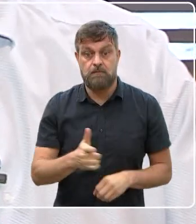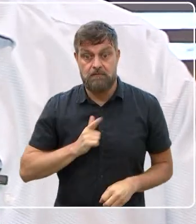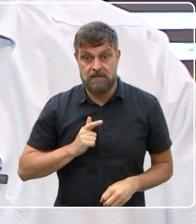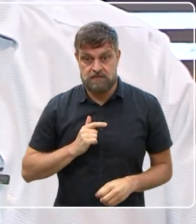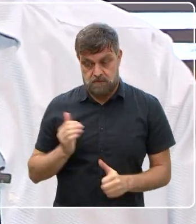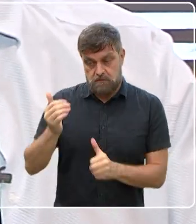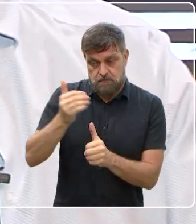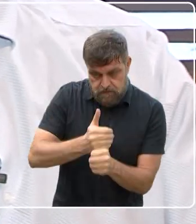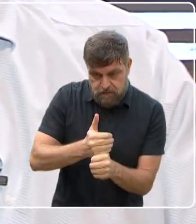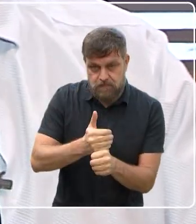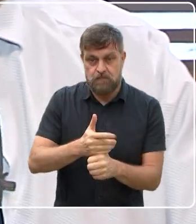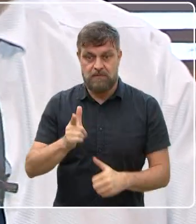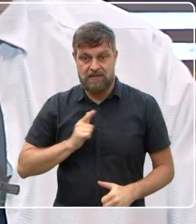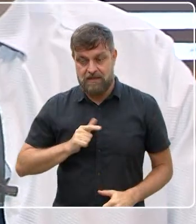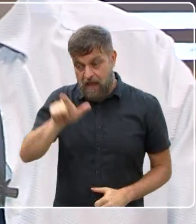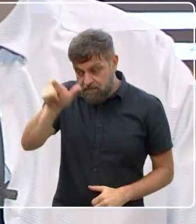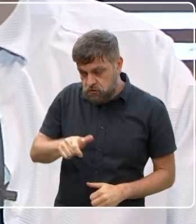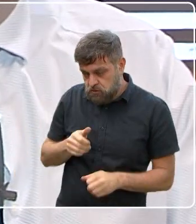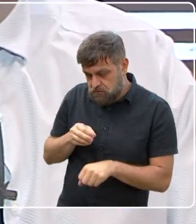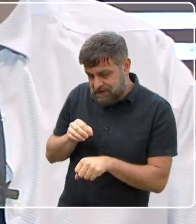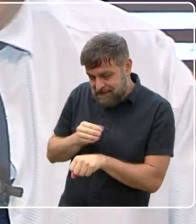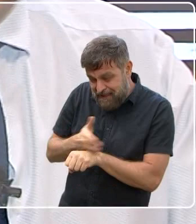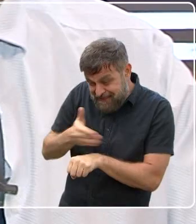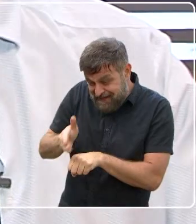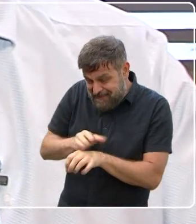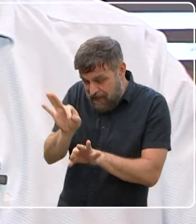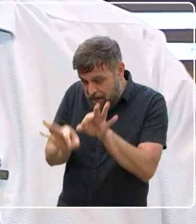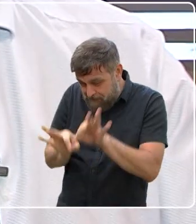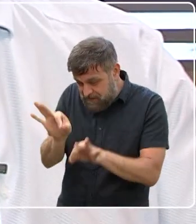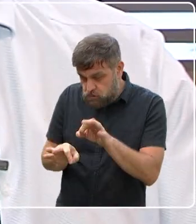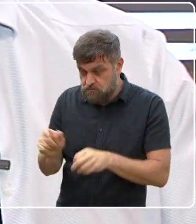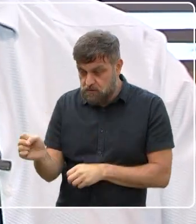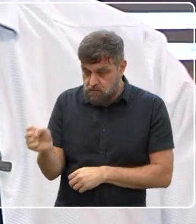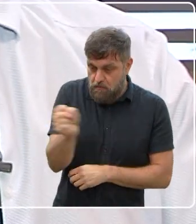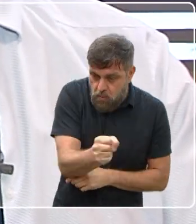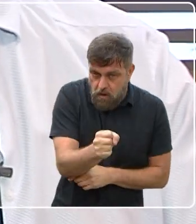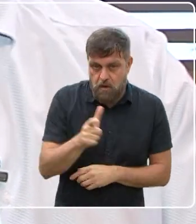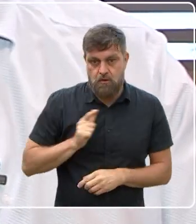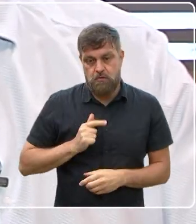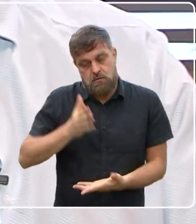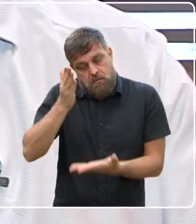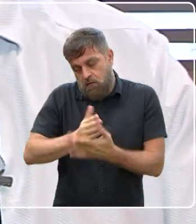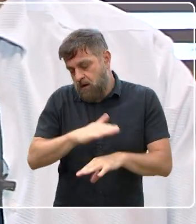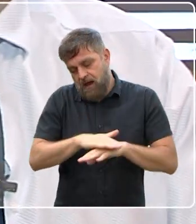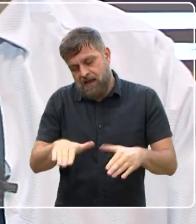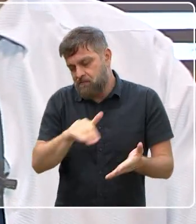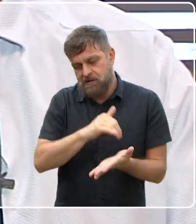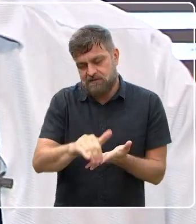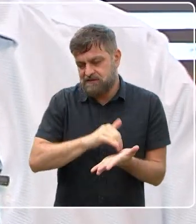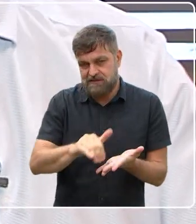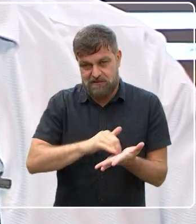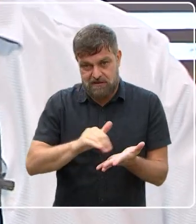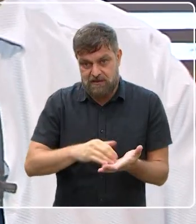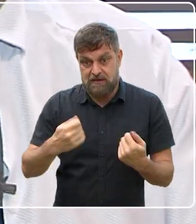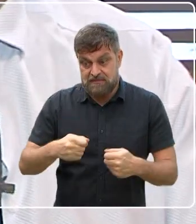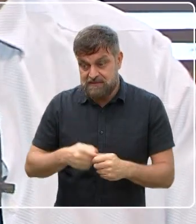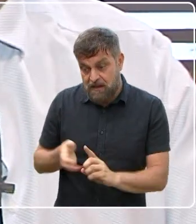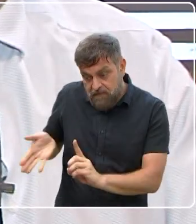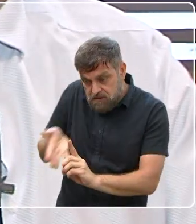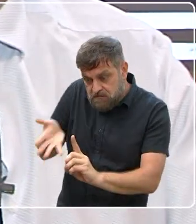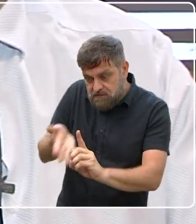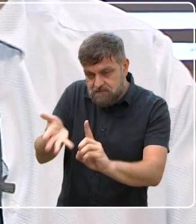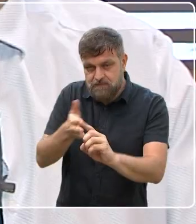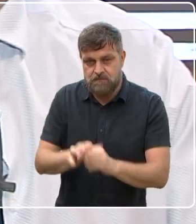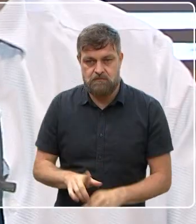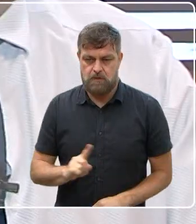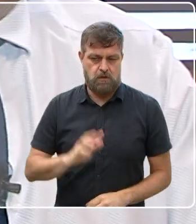a sucessão é um negócio que ou você trata ou você está colocando um ponto final na história do escritório se você não desenvolver ela.